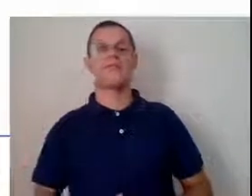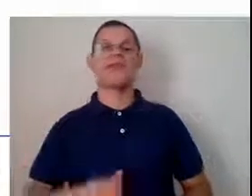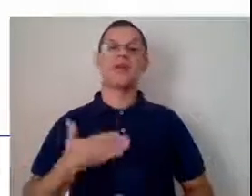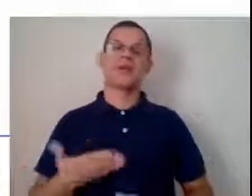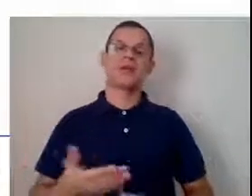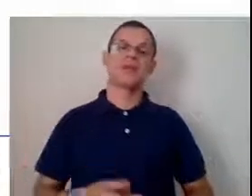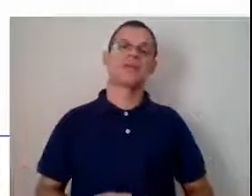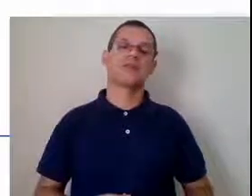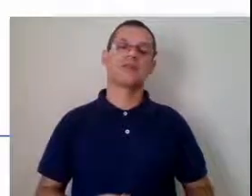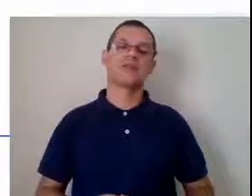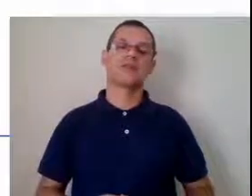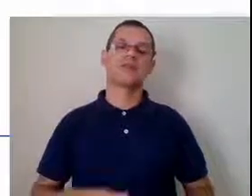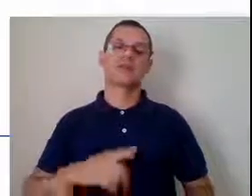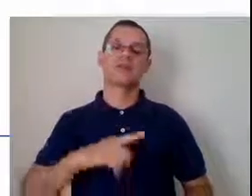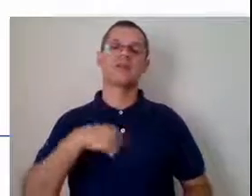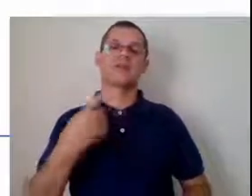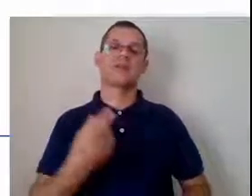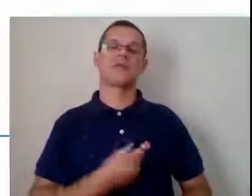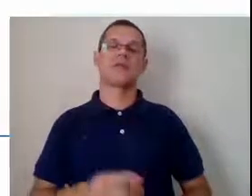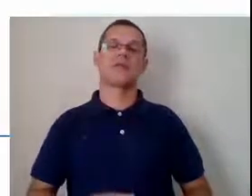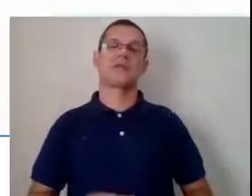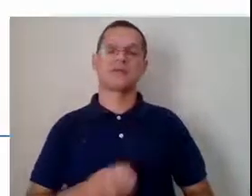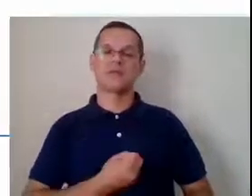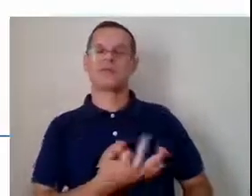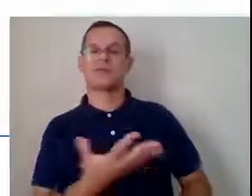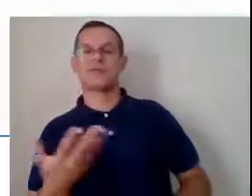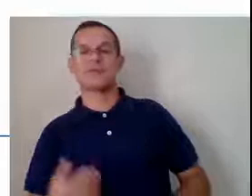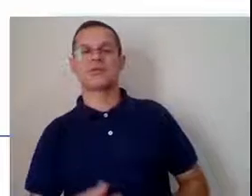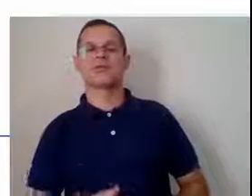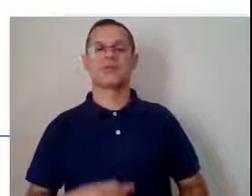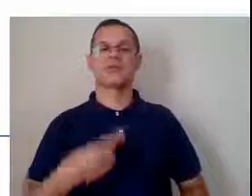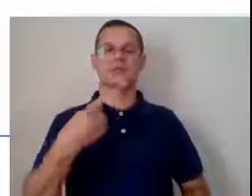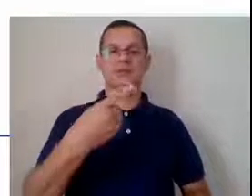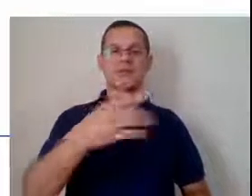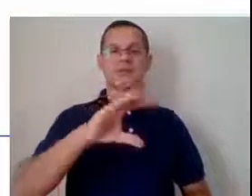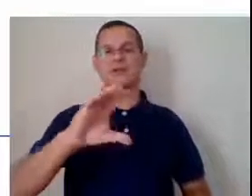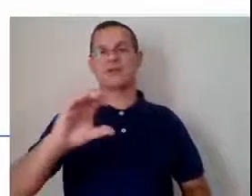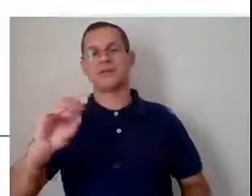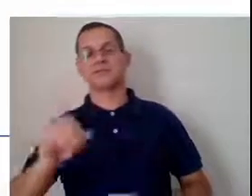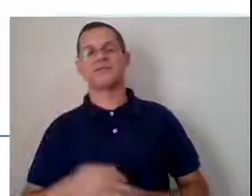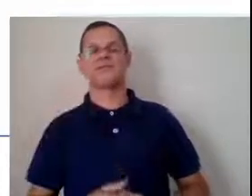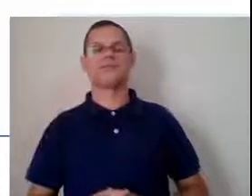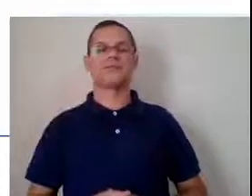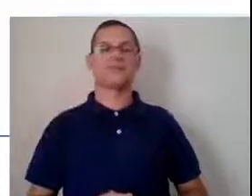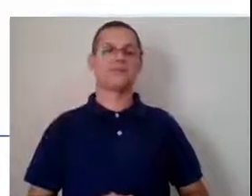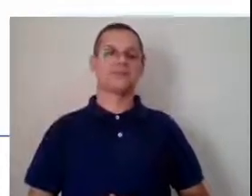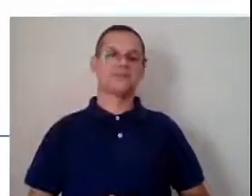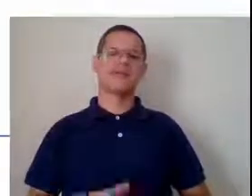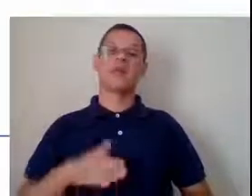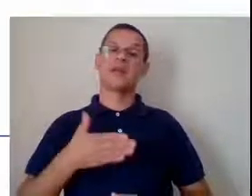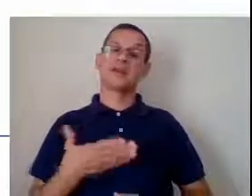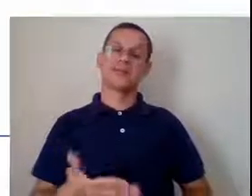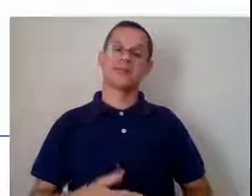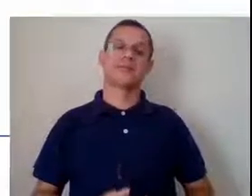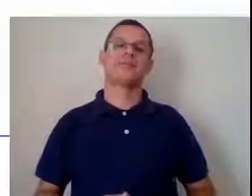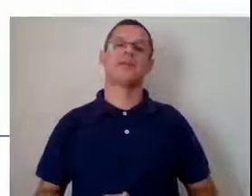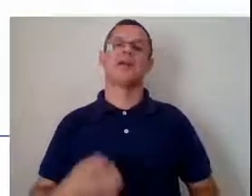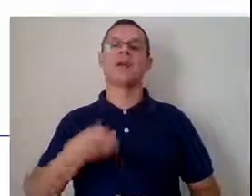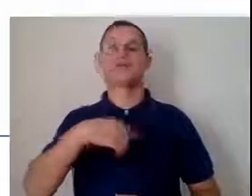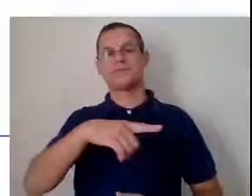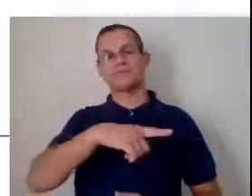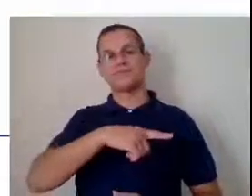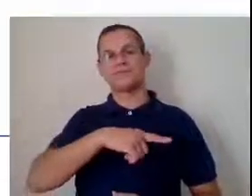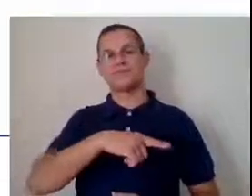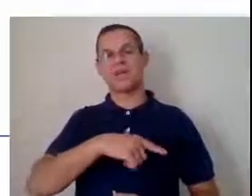Então, isso aqui nos dá a quantidade de 100. Tá? Então, eu